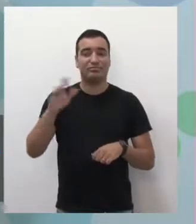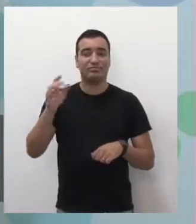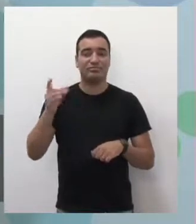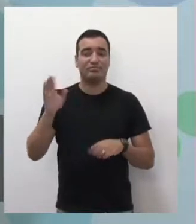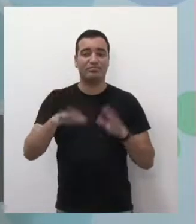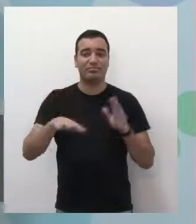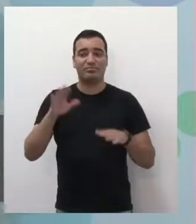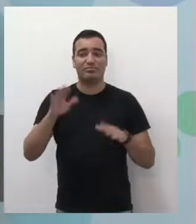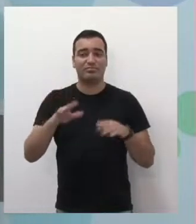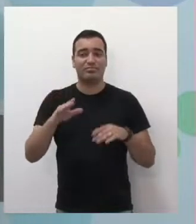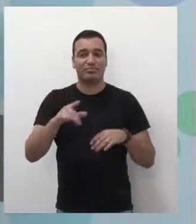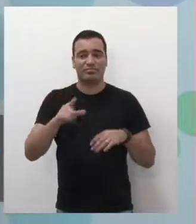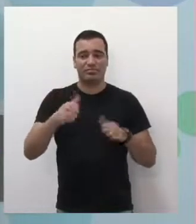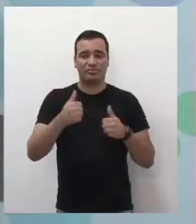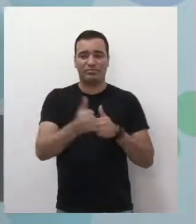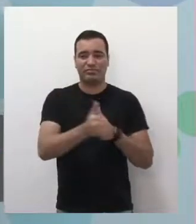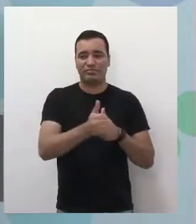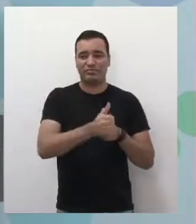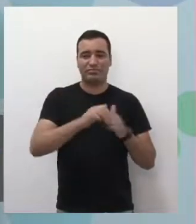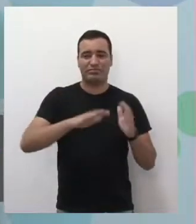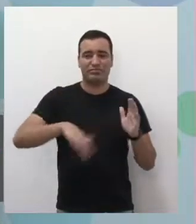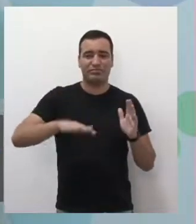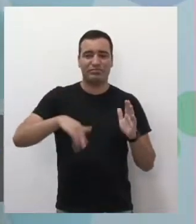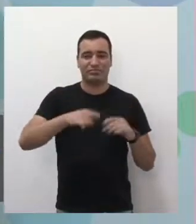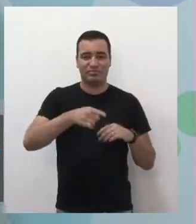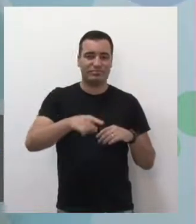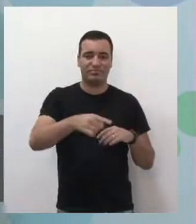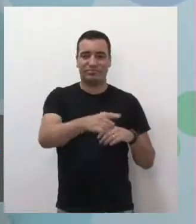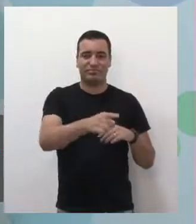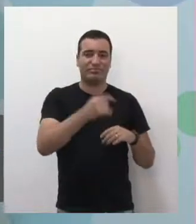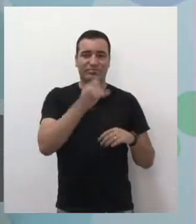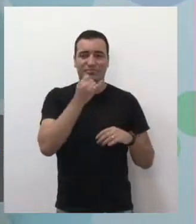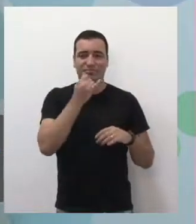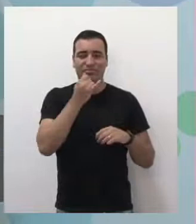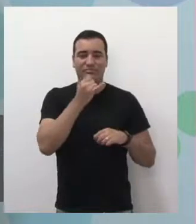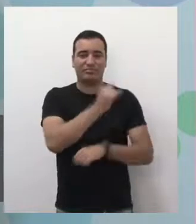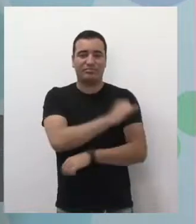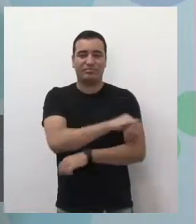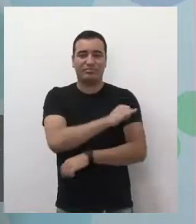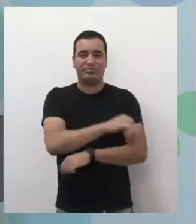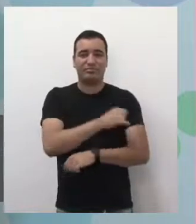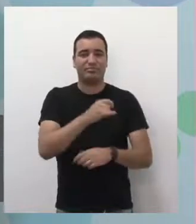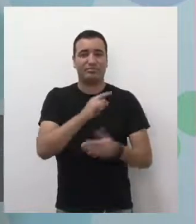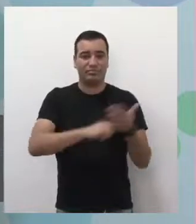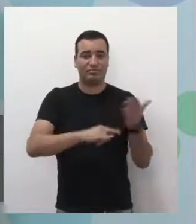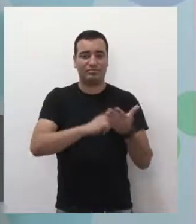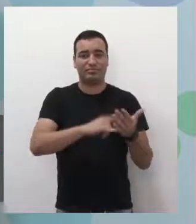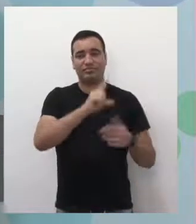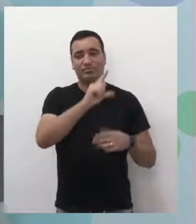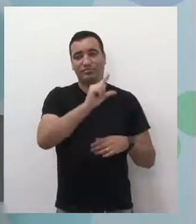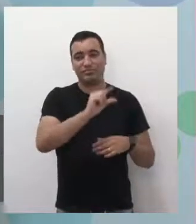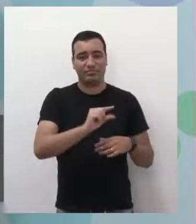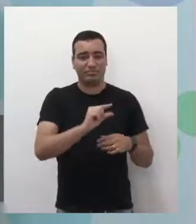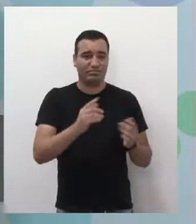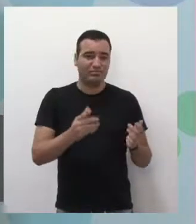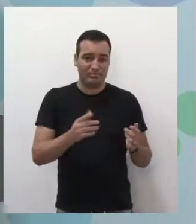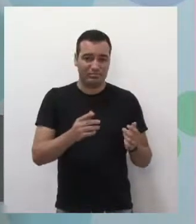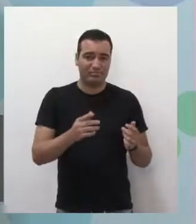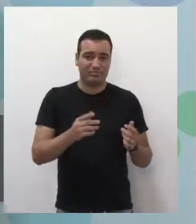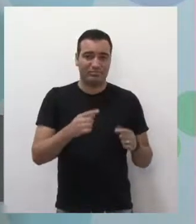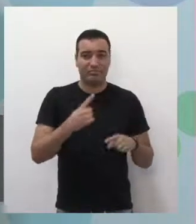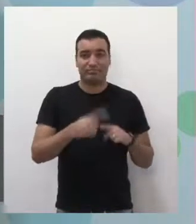pouquinho mais para o litoral e lá para o Rio de Janeiro, eu acho que essa conta tende a ficar um pouco mais barata, porque depende